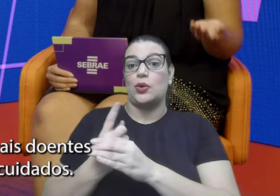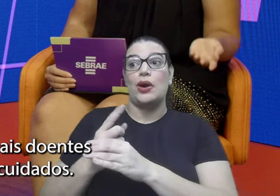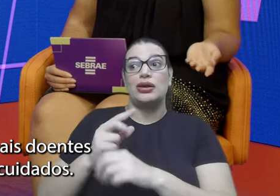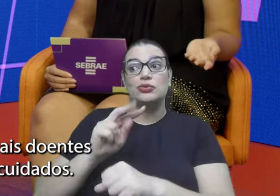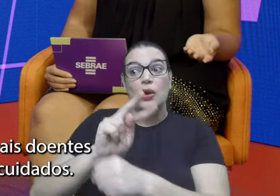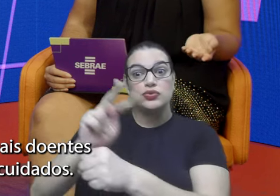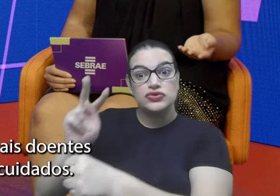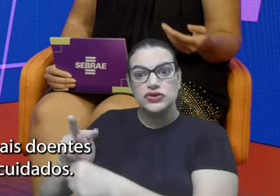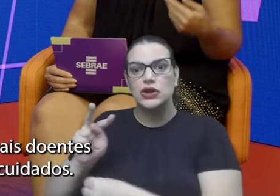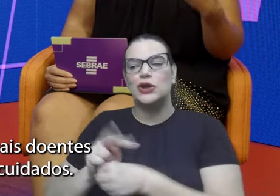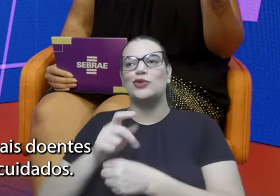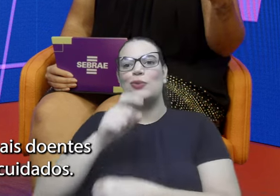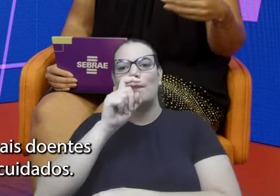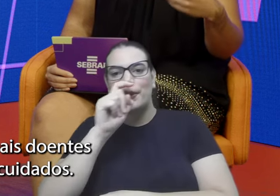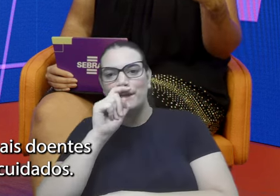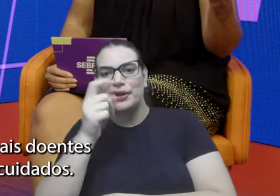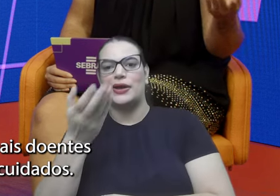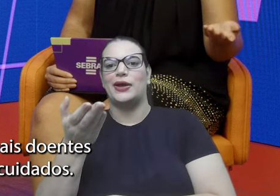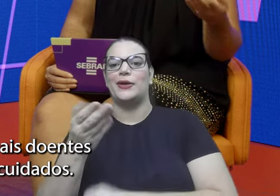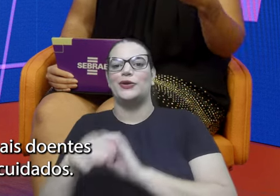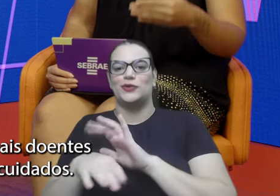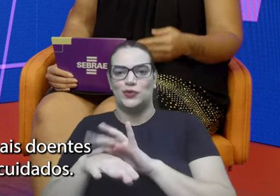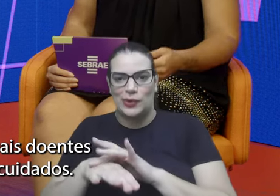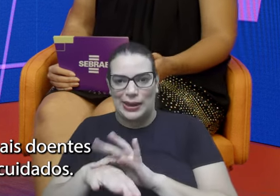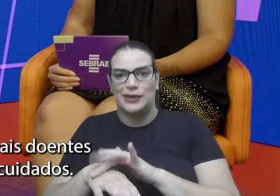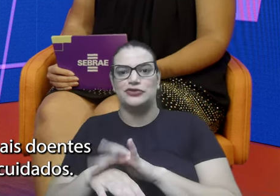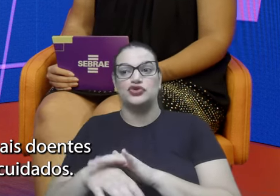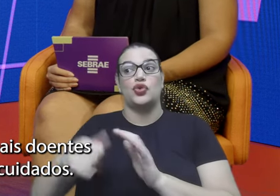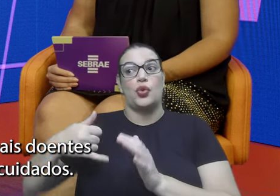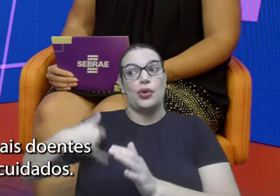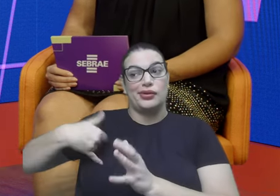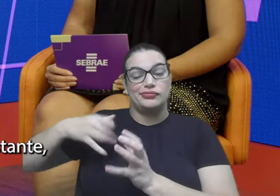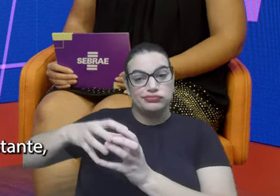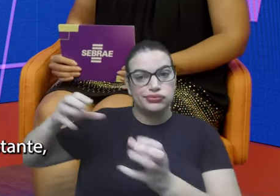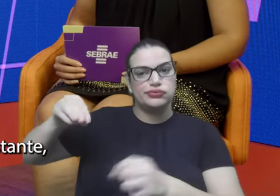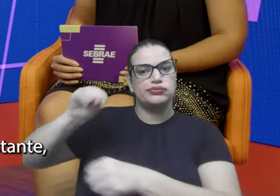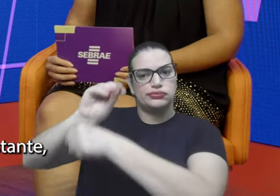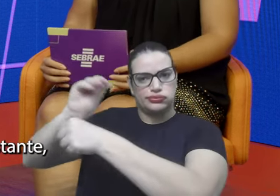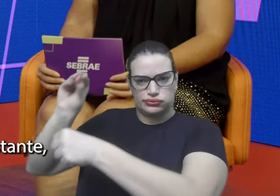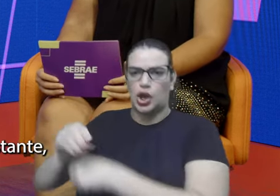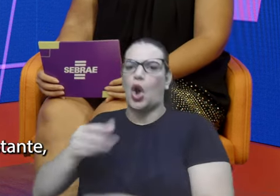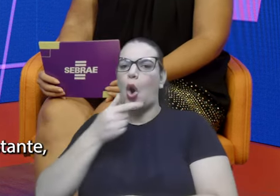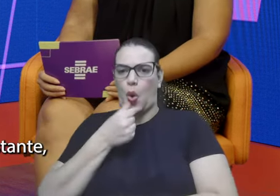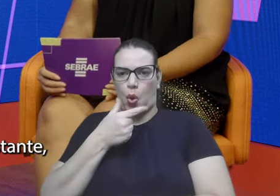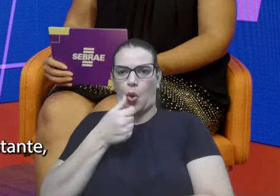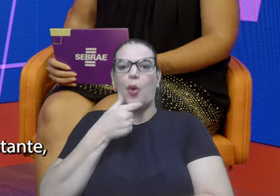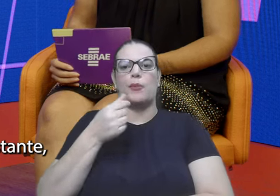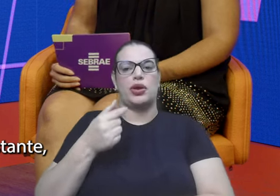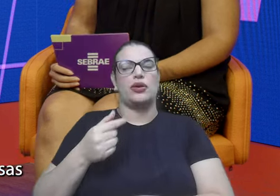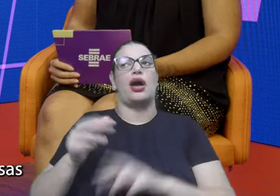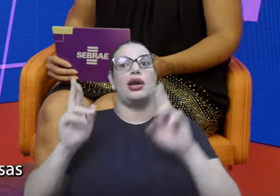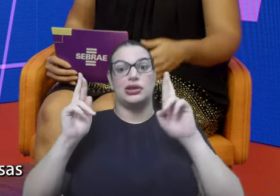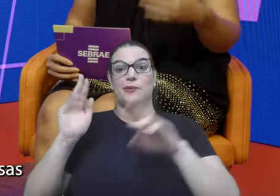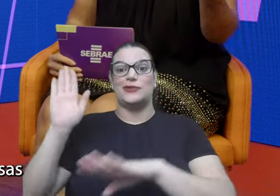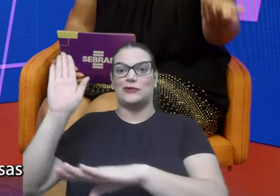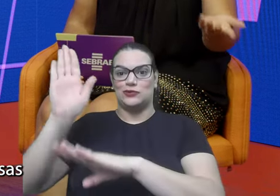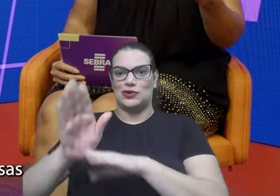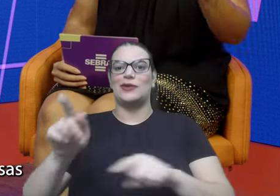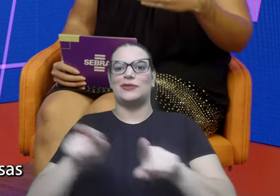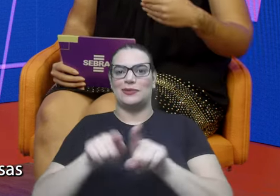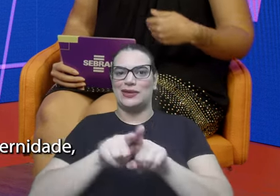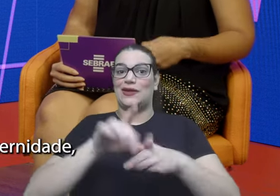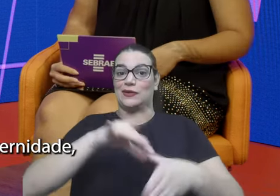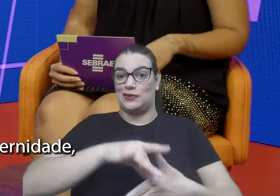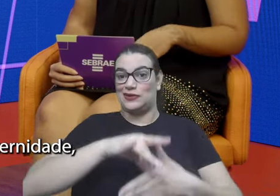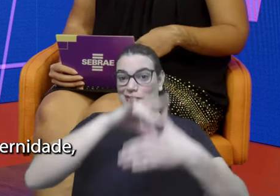seus pais doentes ou então idosos que precisam de cuidados então isso tem aumentado bastante Ainda bem e líderes também